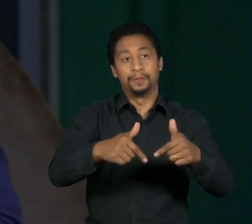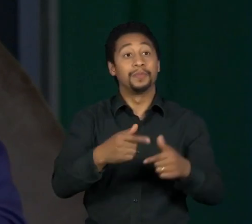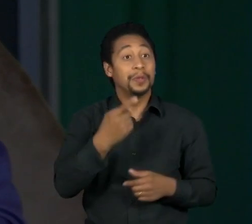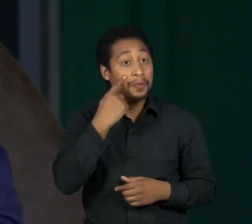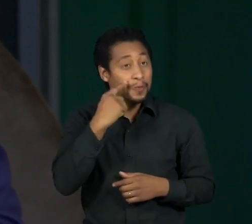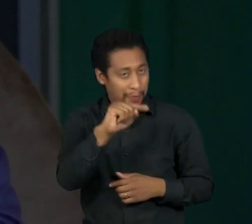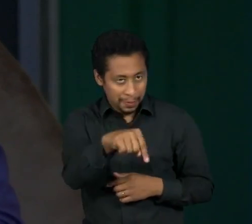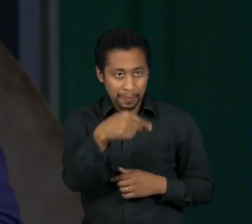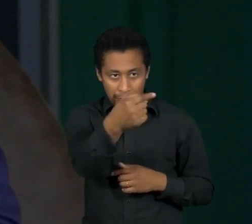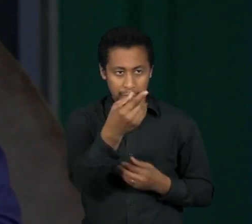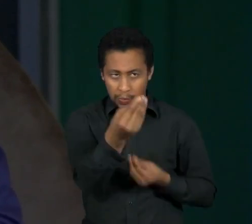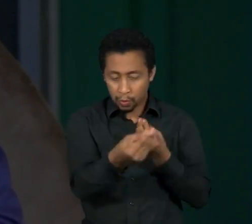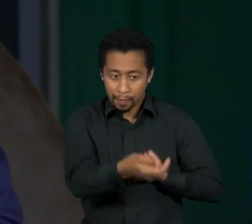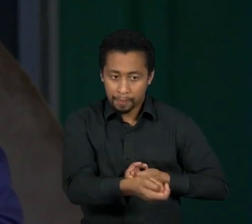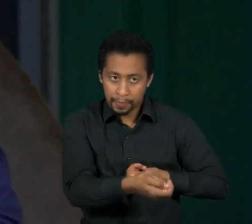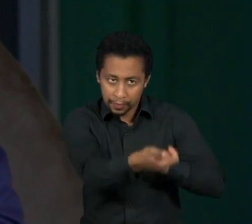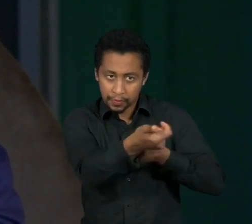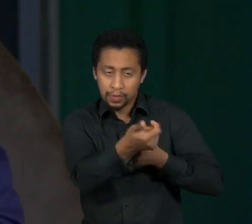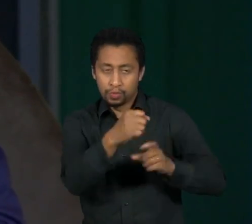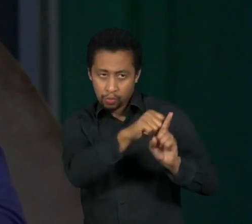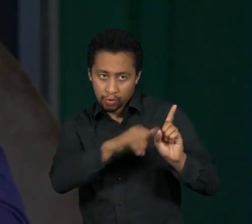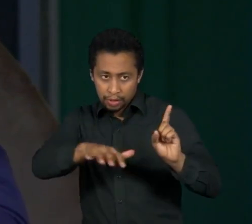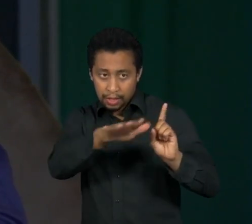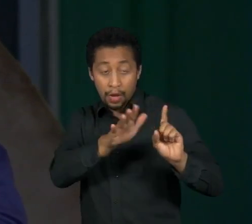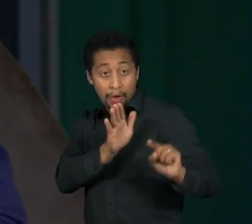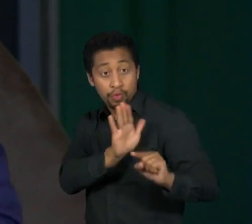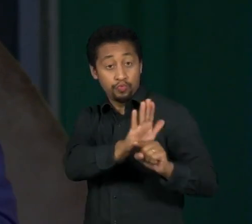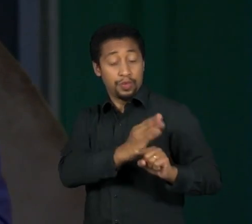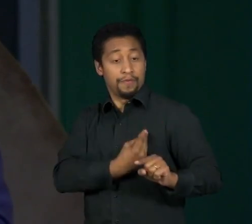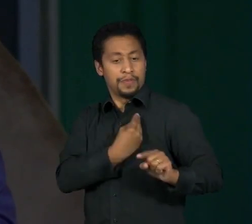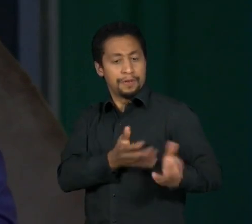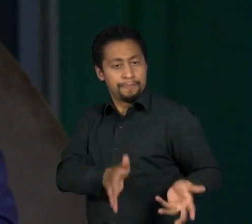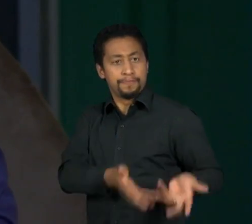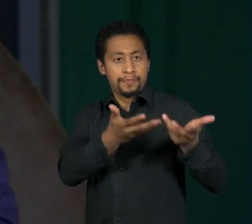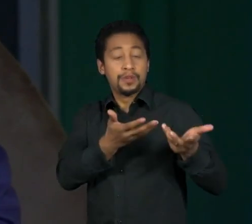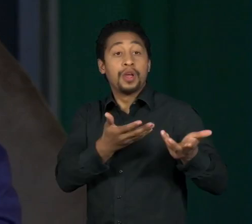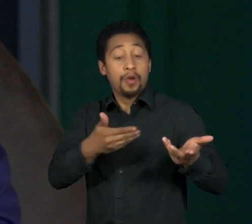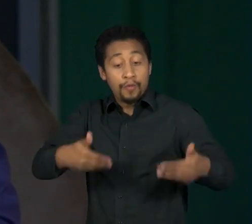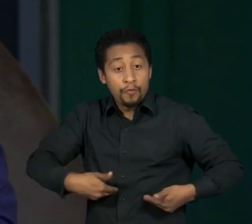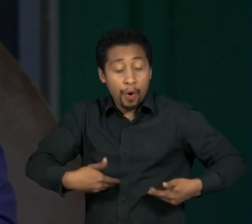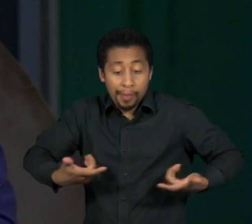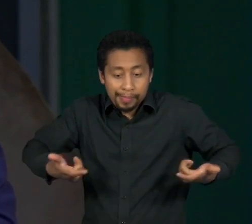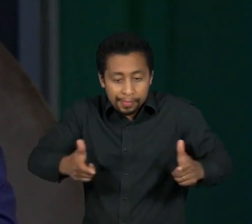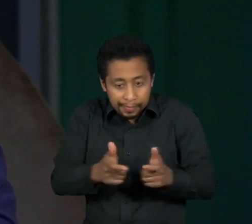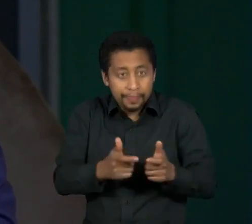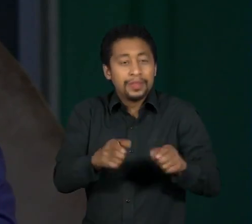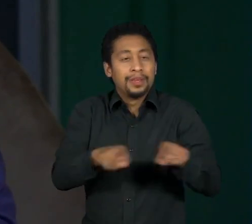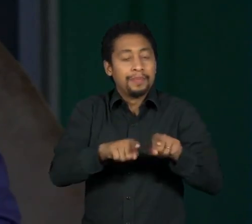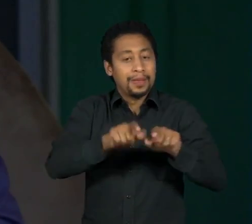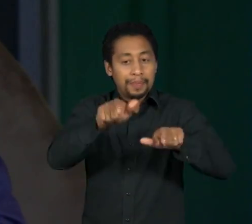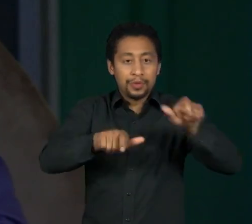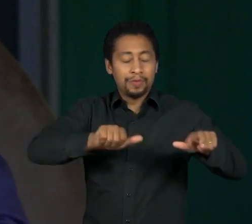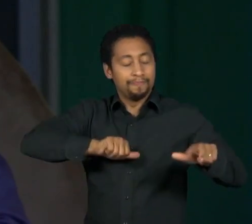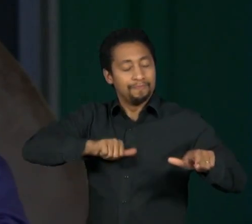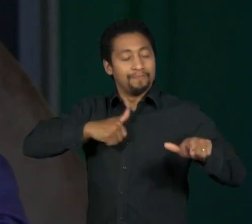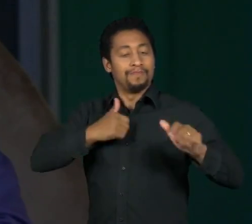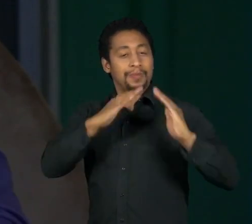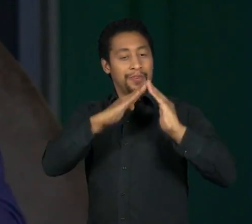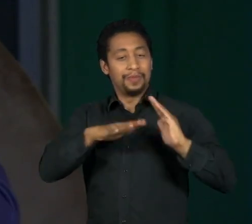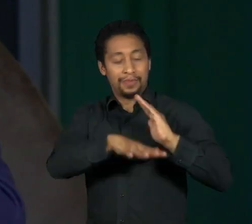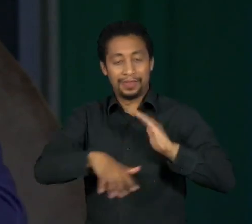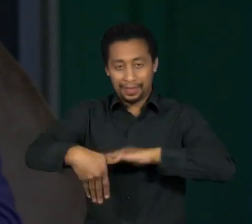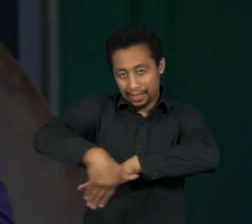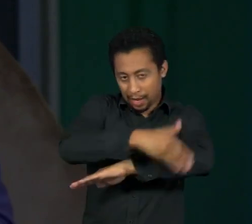como programas sociais podem salvar vidas, sanar a fome e devolver a dignidade de pessoas que vivem nas